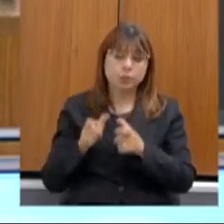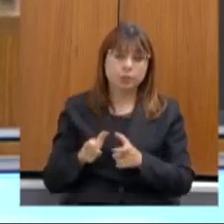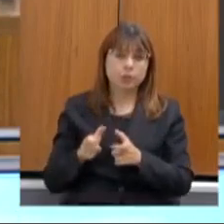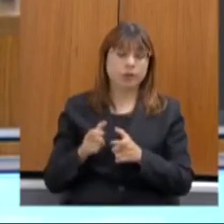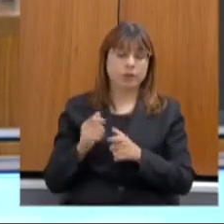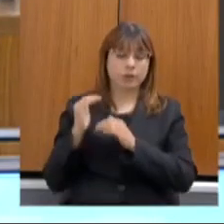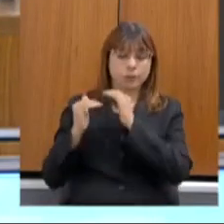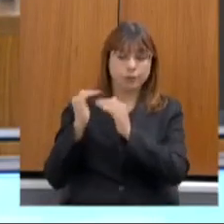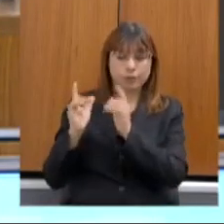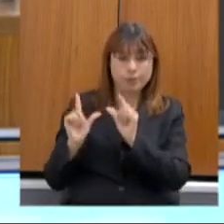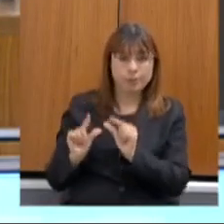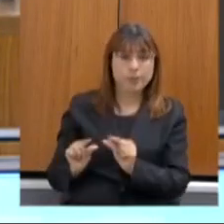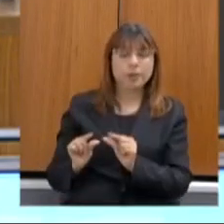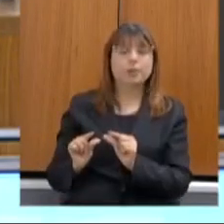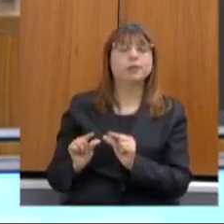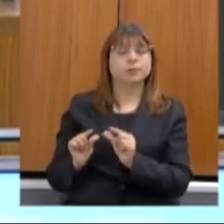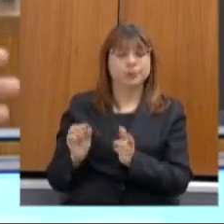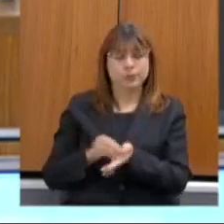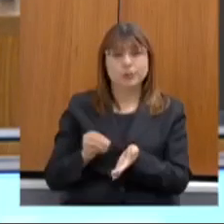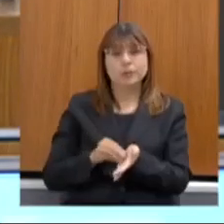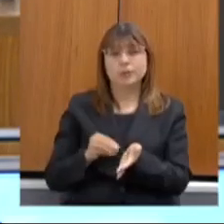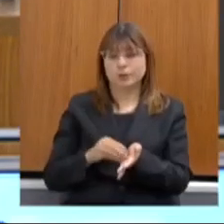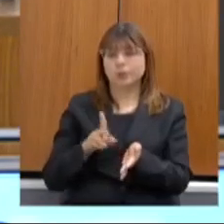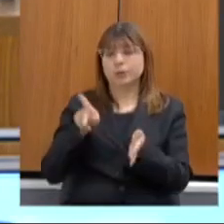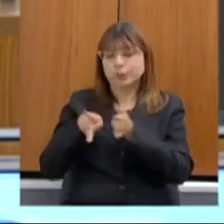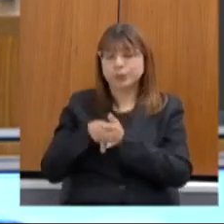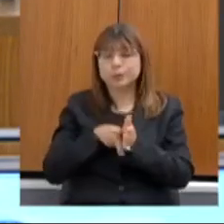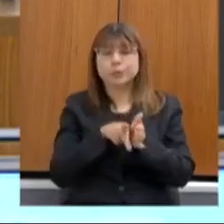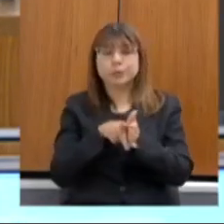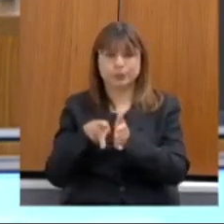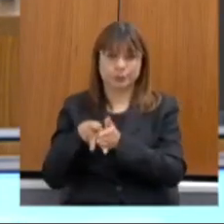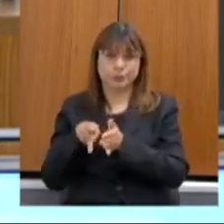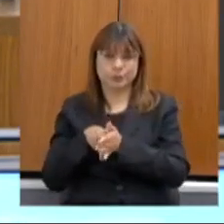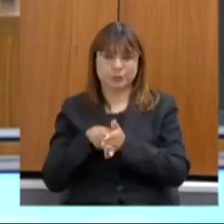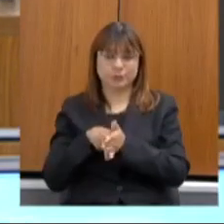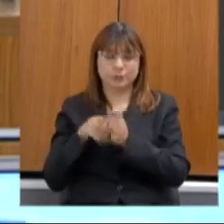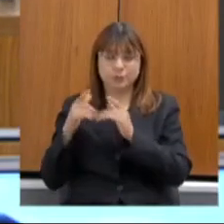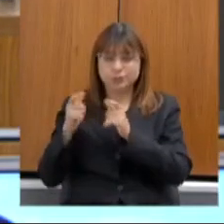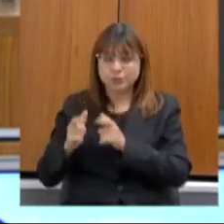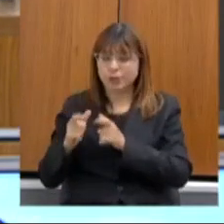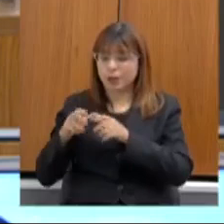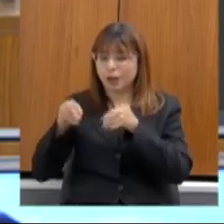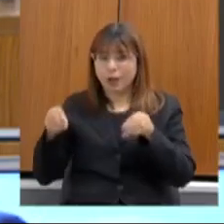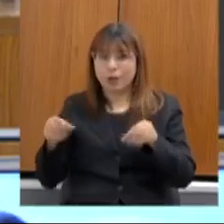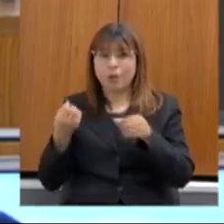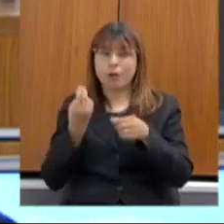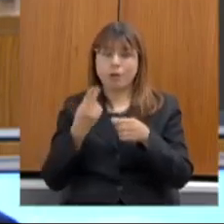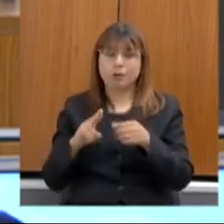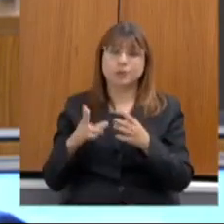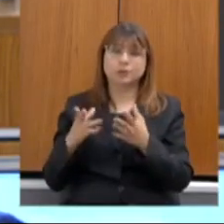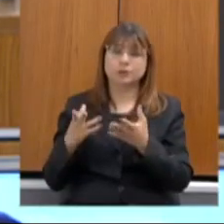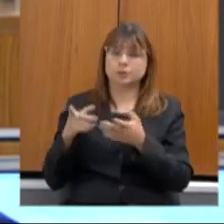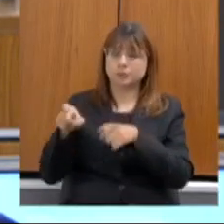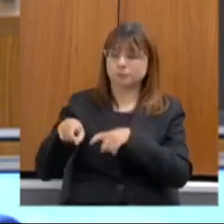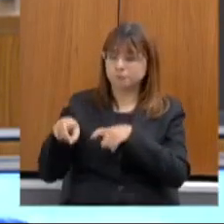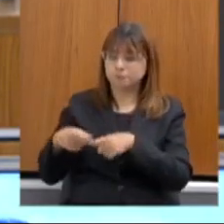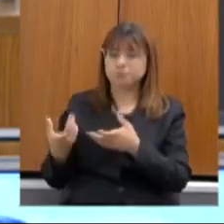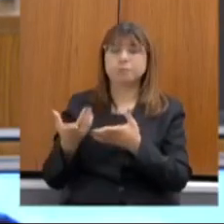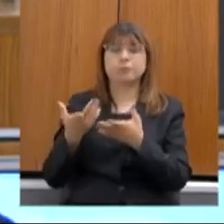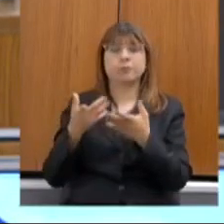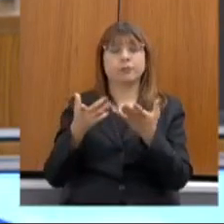menos desenvolvidas é a ausência de títulos de regularização fundiária urbana